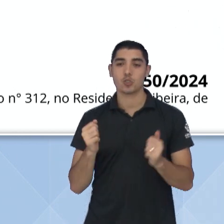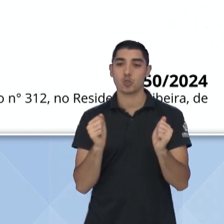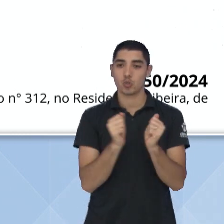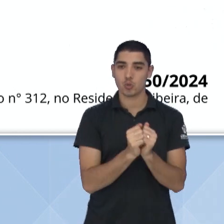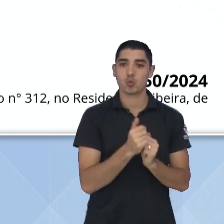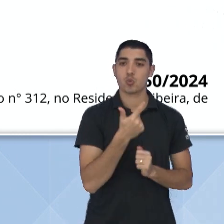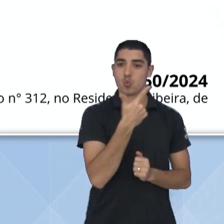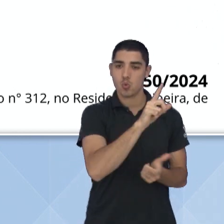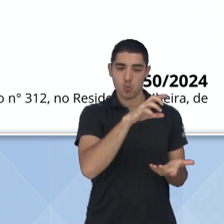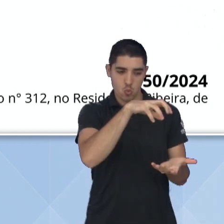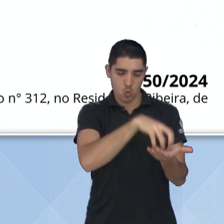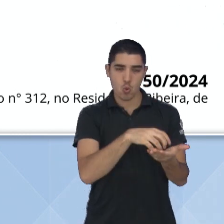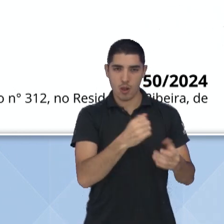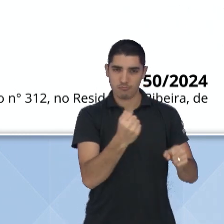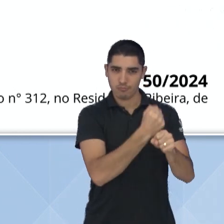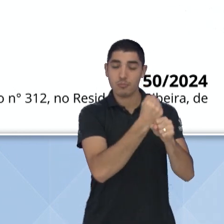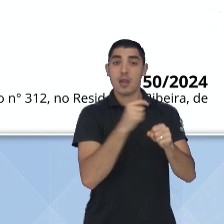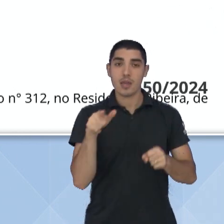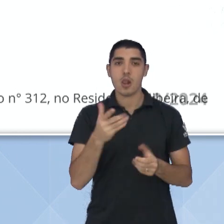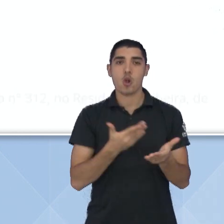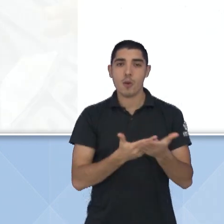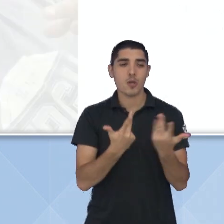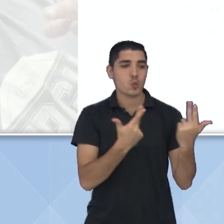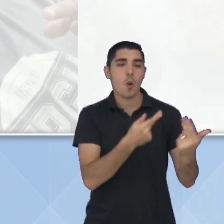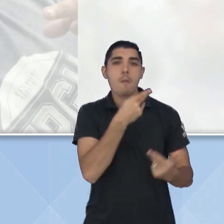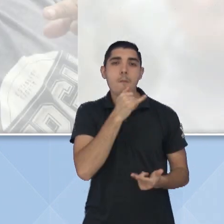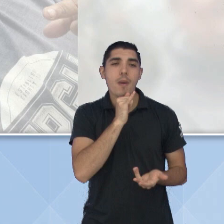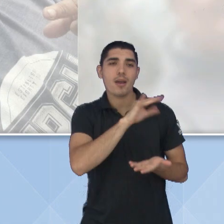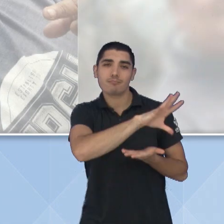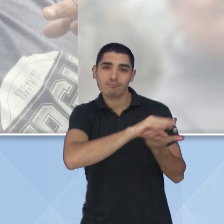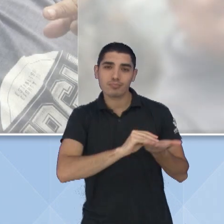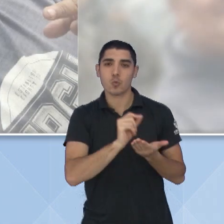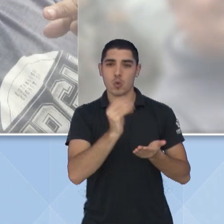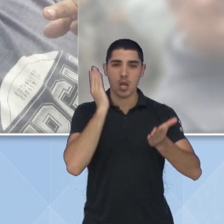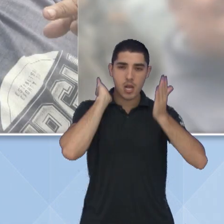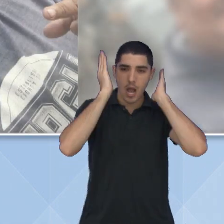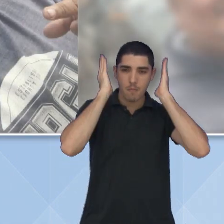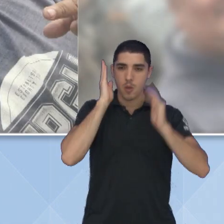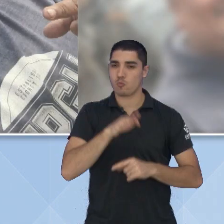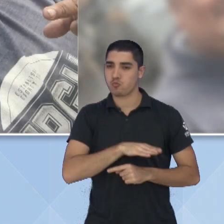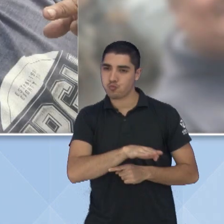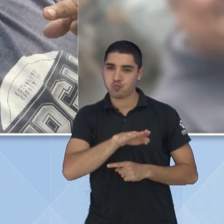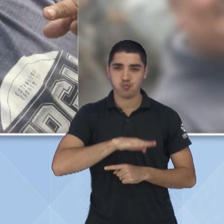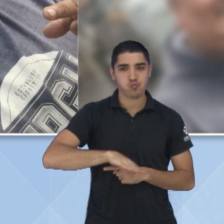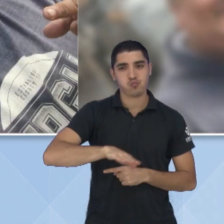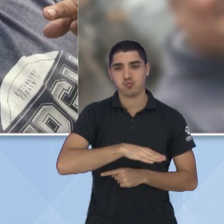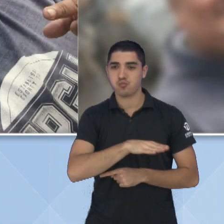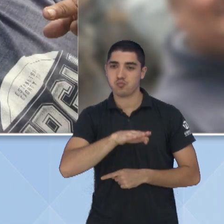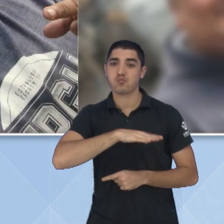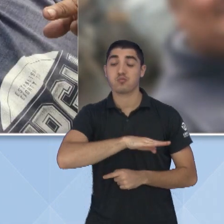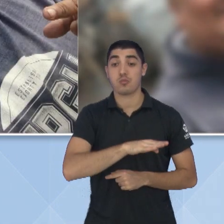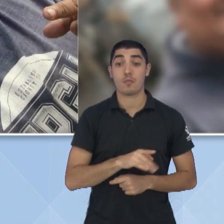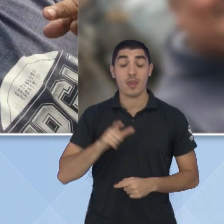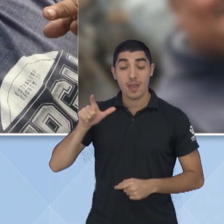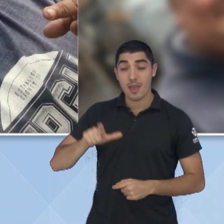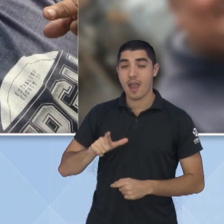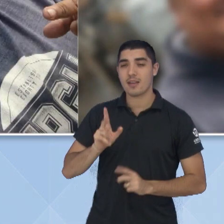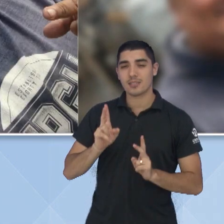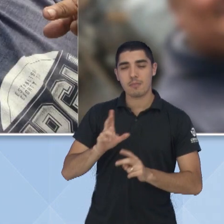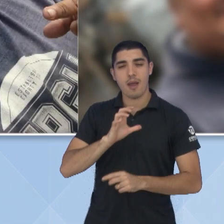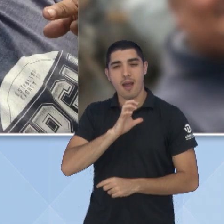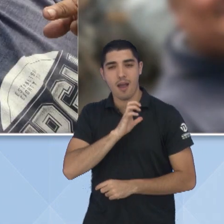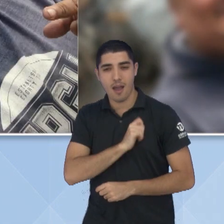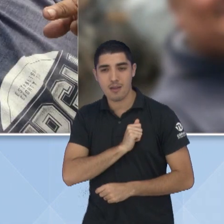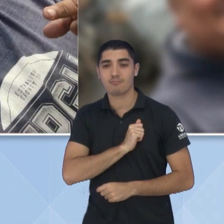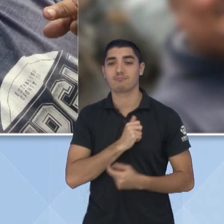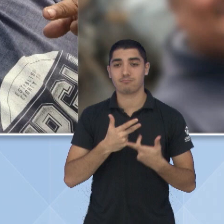compartilhando a estrada e a paixão por dirigir caminhões. Paixões e interesses. Luiz